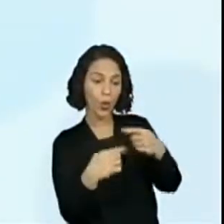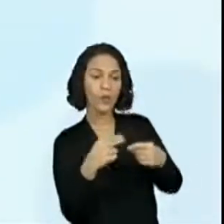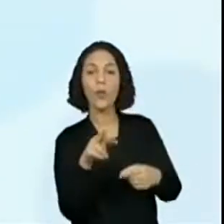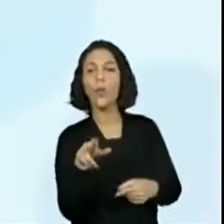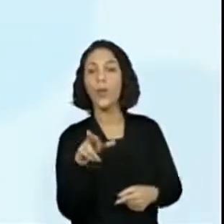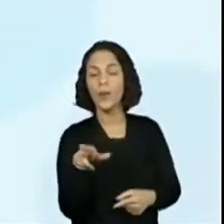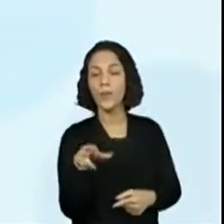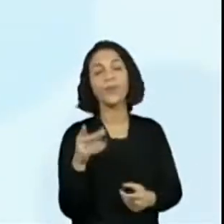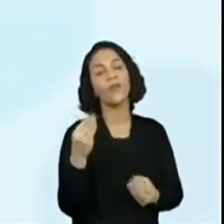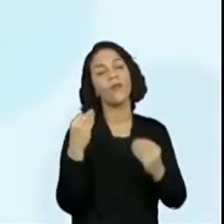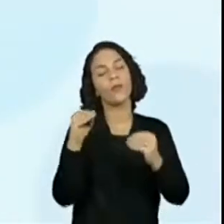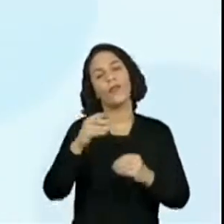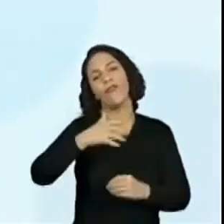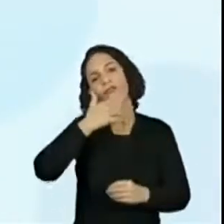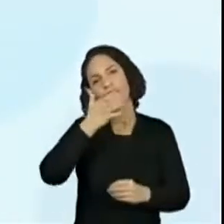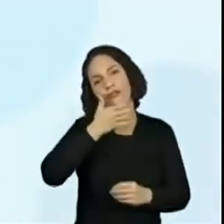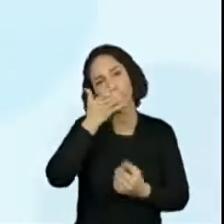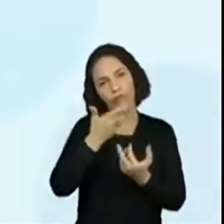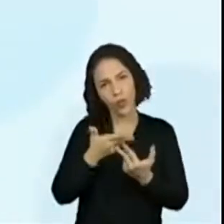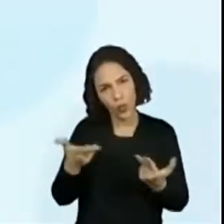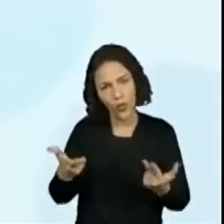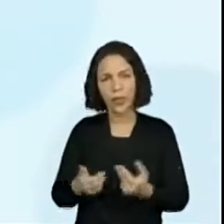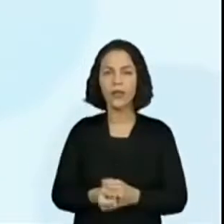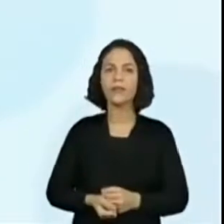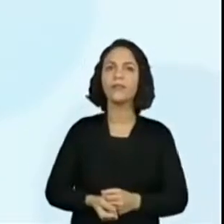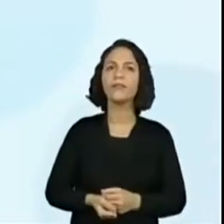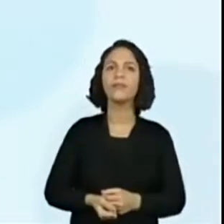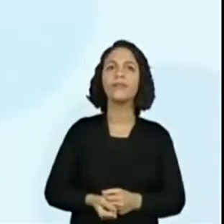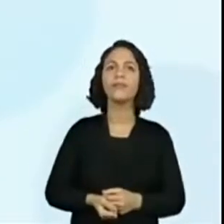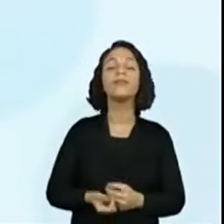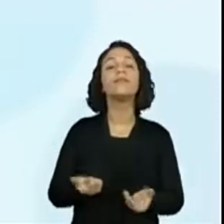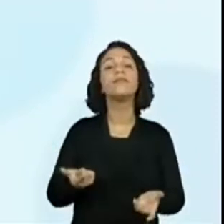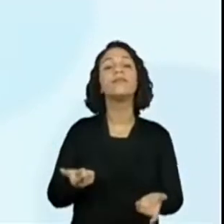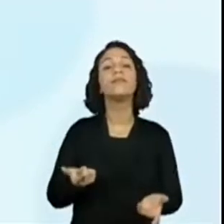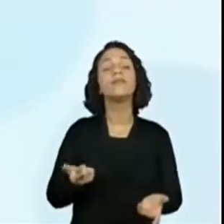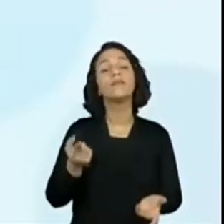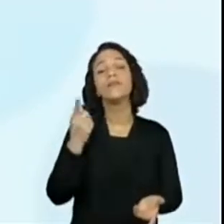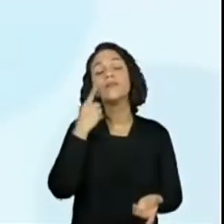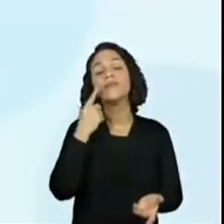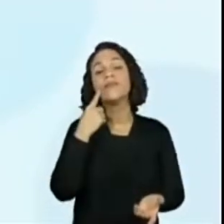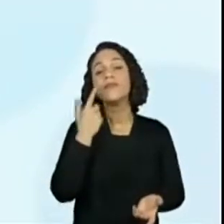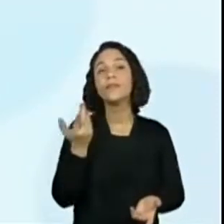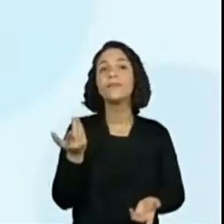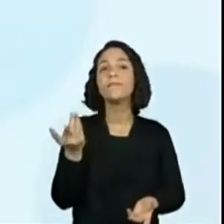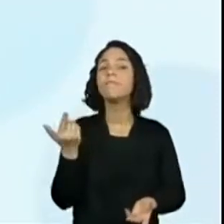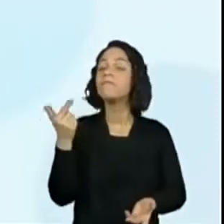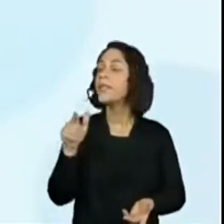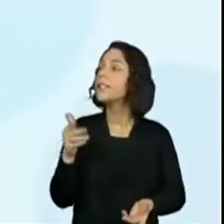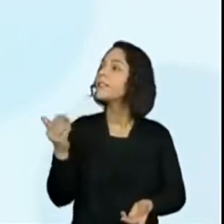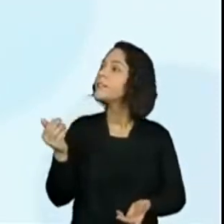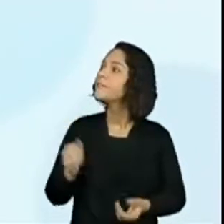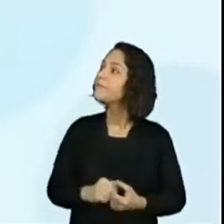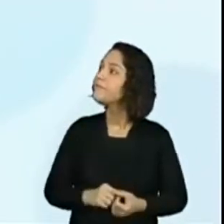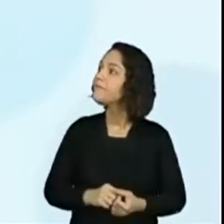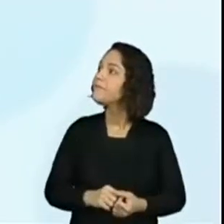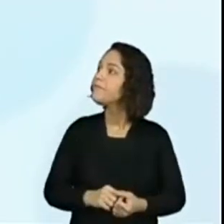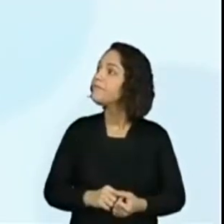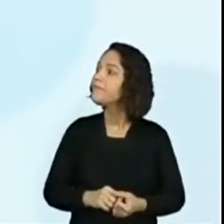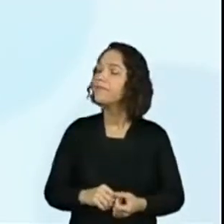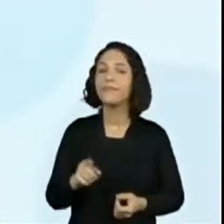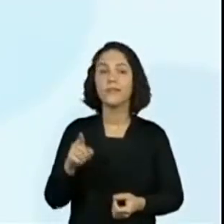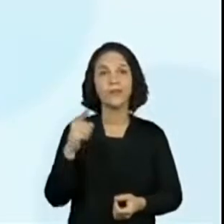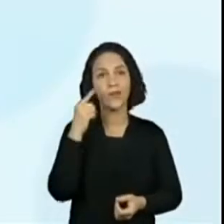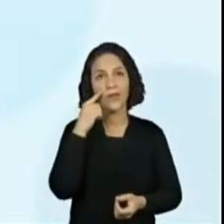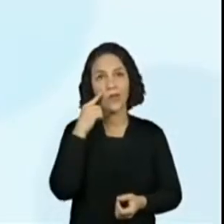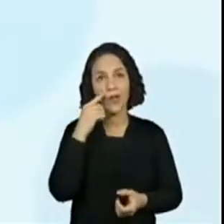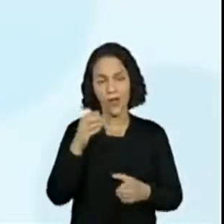colocar as frutas, ok? Pode isso. Ser? Isso. A gente coloca as frutas, que mais? A geleia.